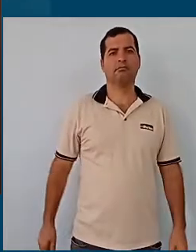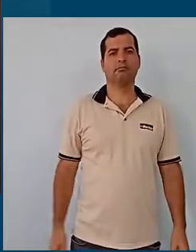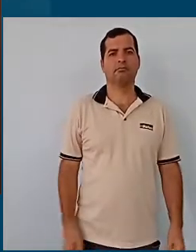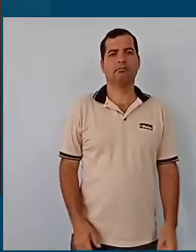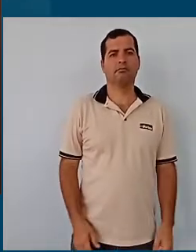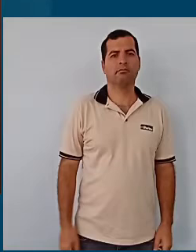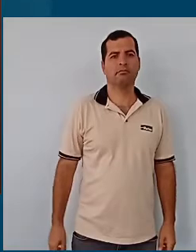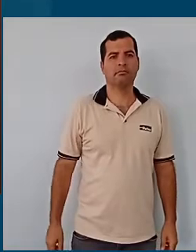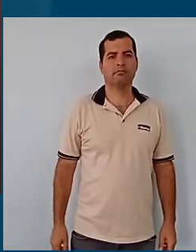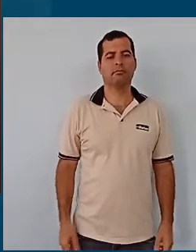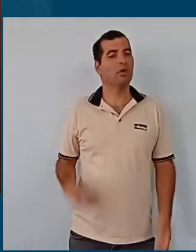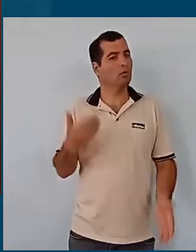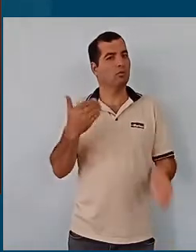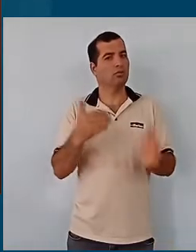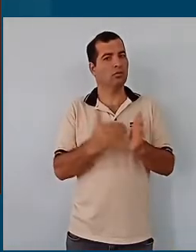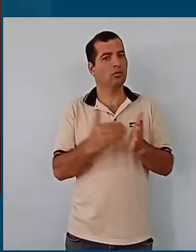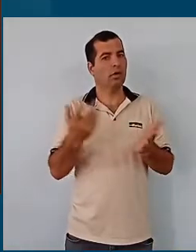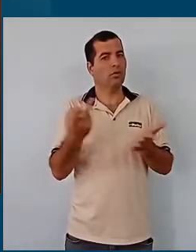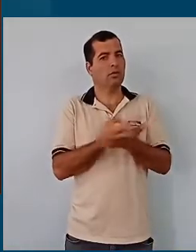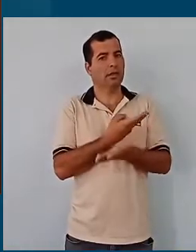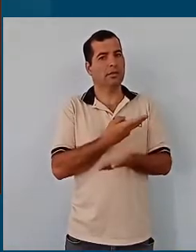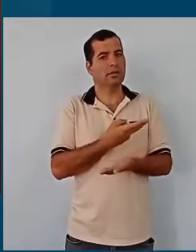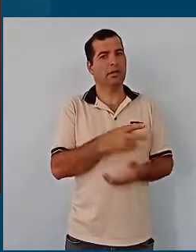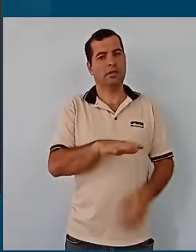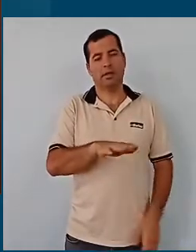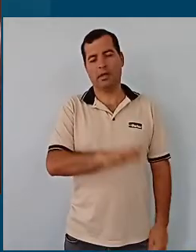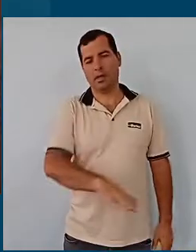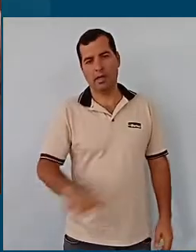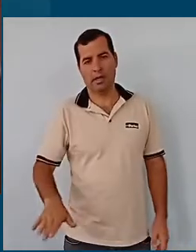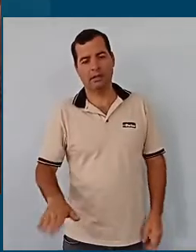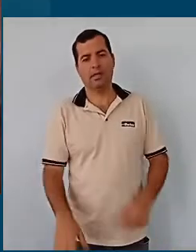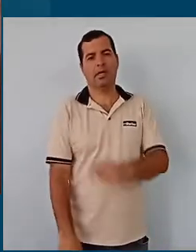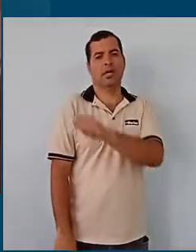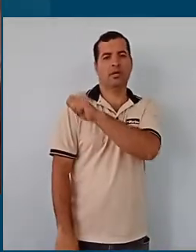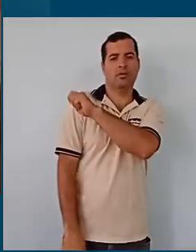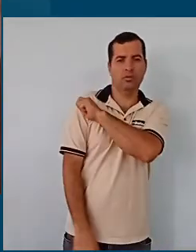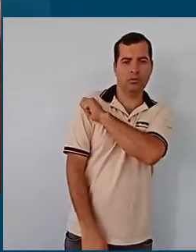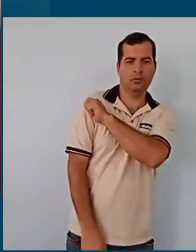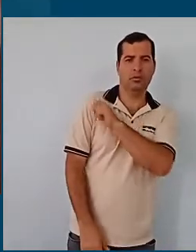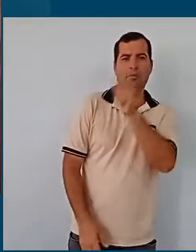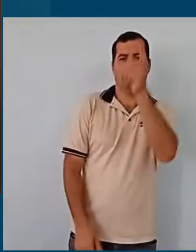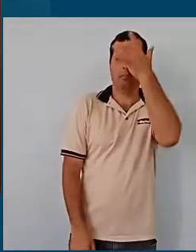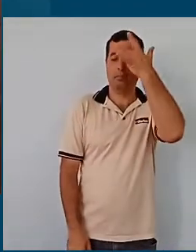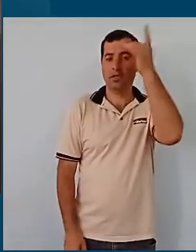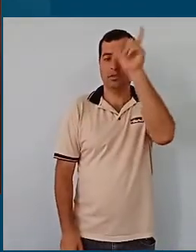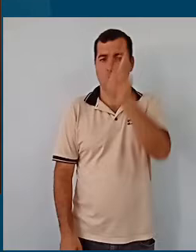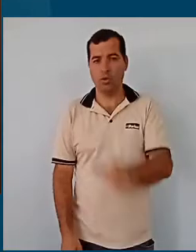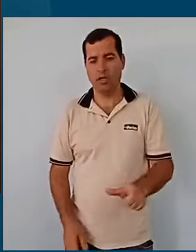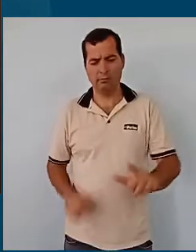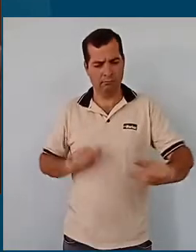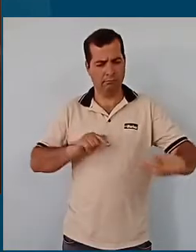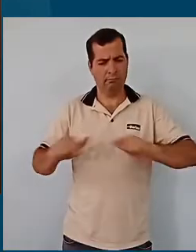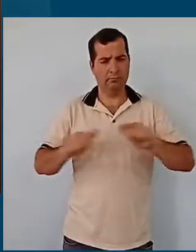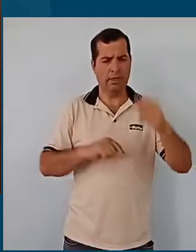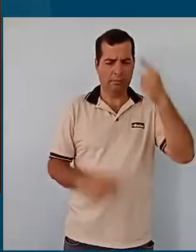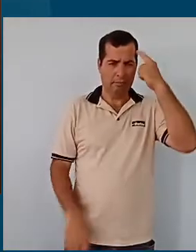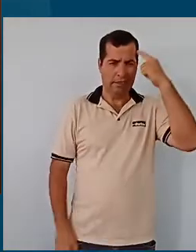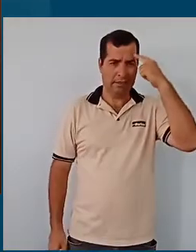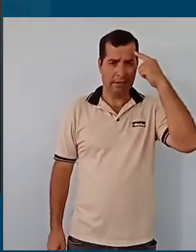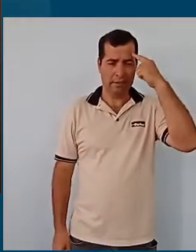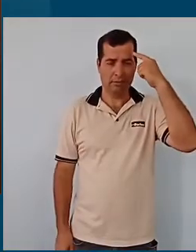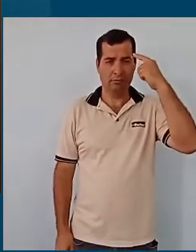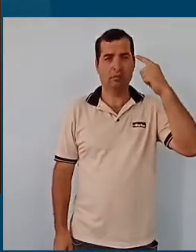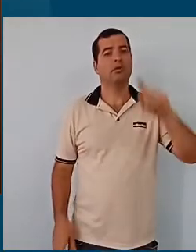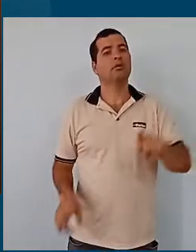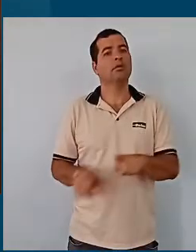Tudo aquilo que acontece quando a criança, o aluno, né, a pessoa, age a partir do que está pensando